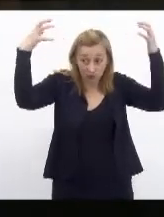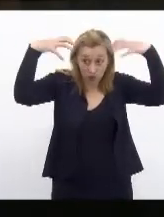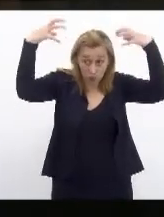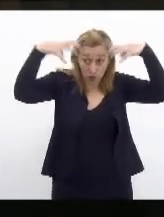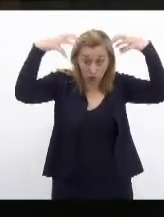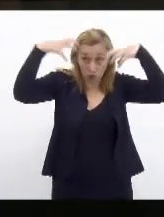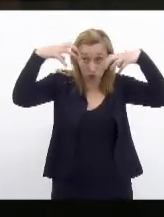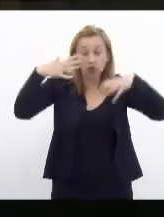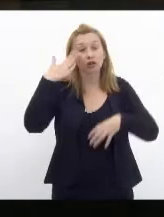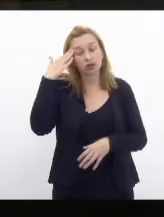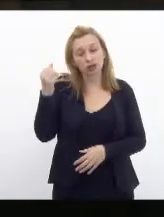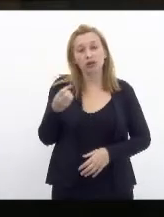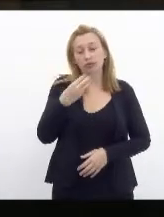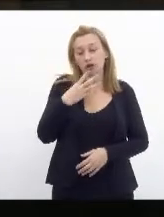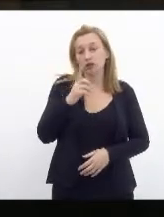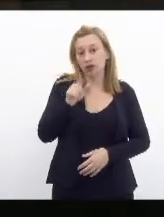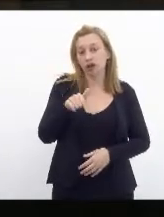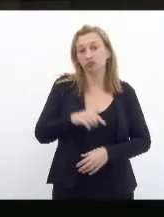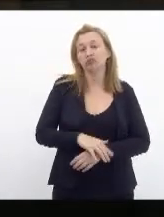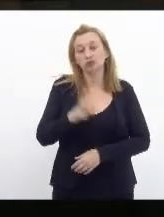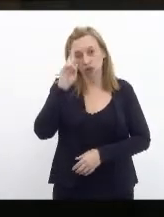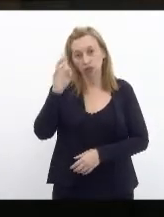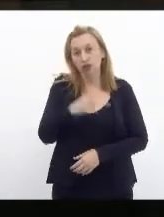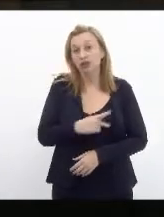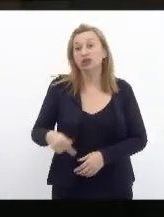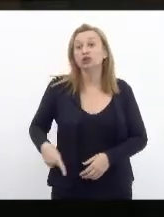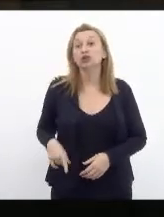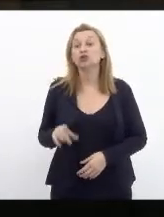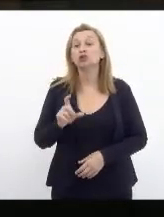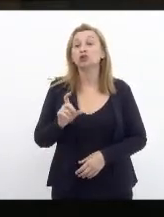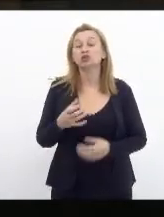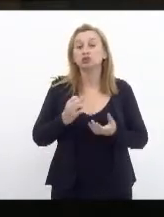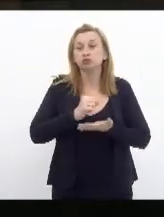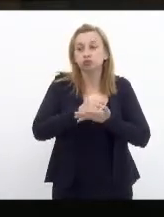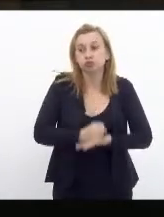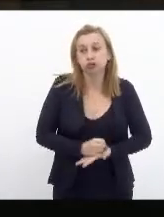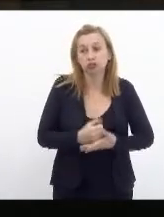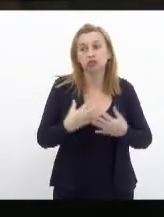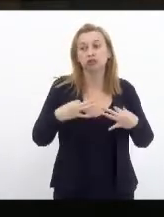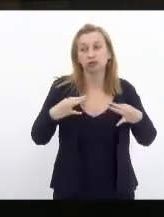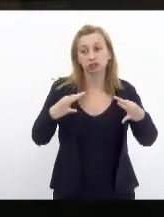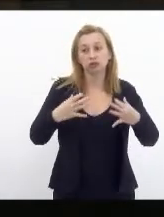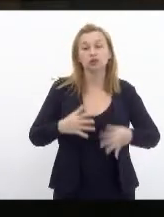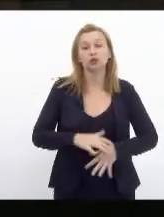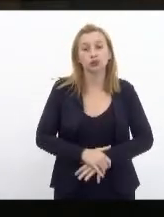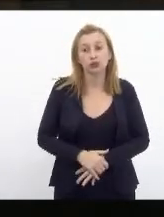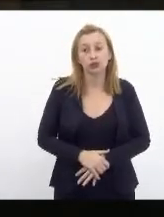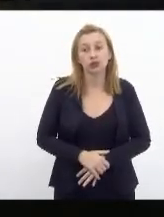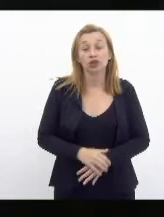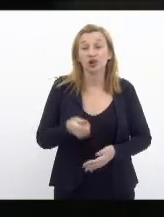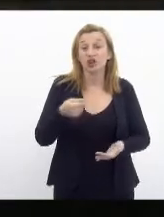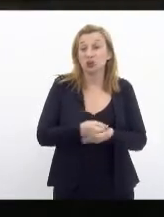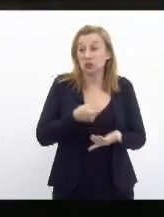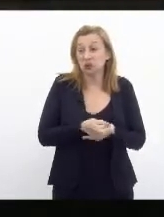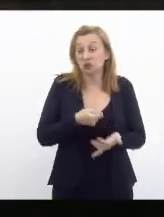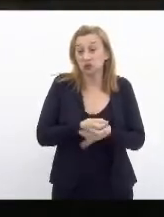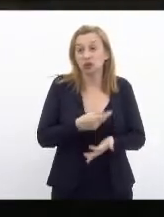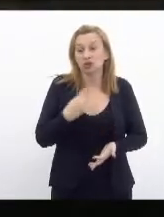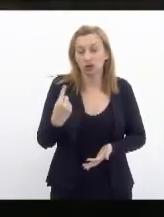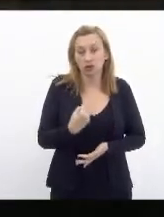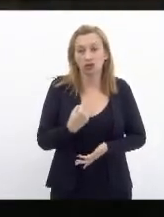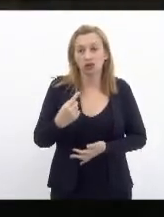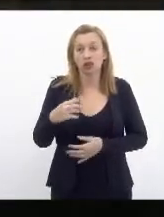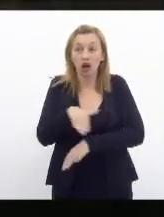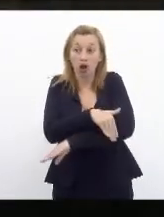sei muito bem o que é isso, senhor presidente, o que é aquela farda, o quanto pesa, o quanto às vezes somos cobrados nas